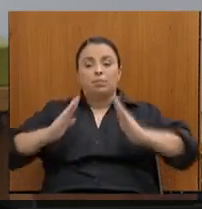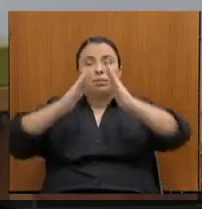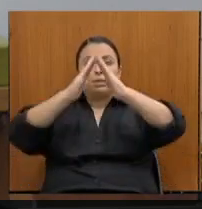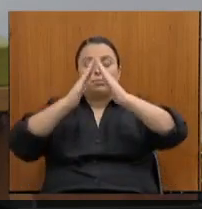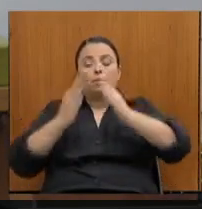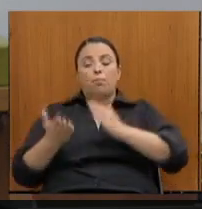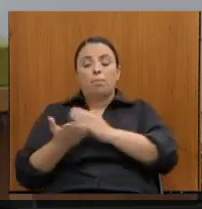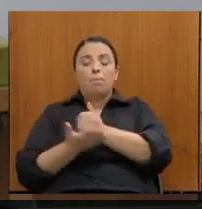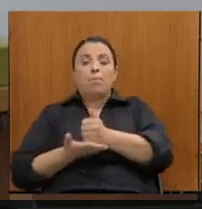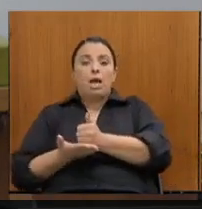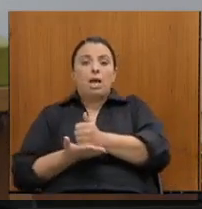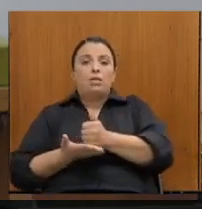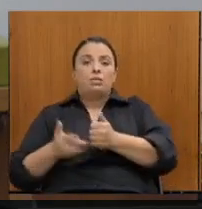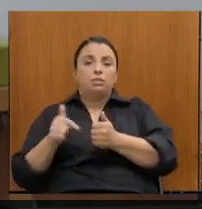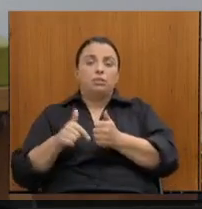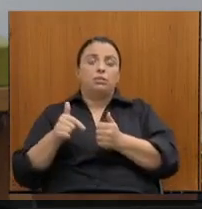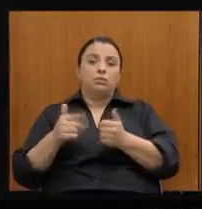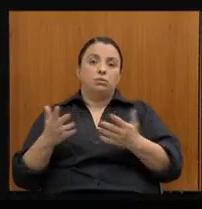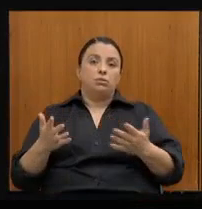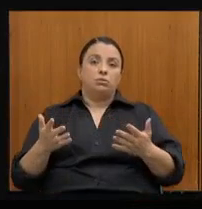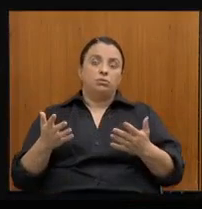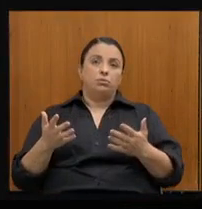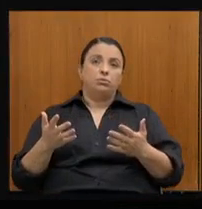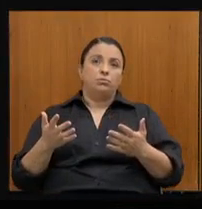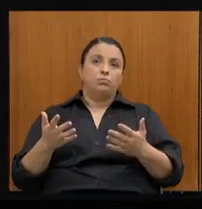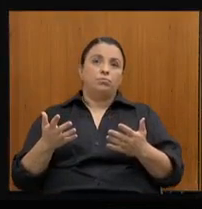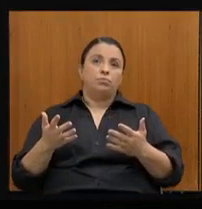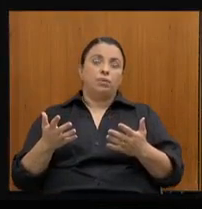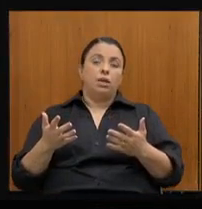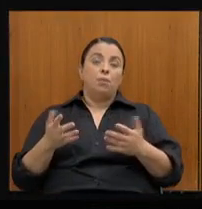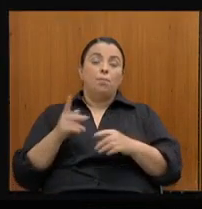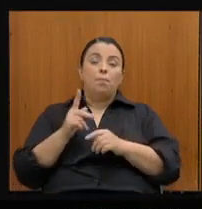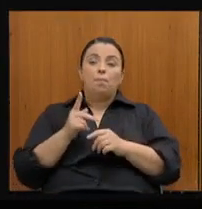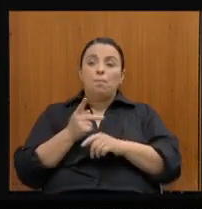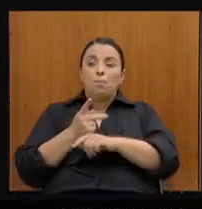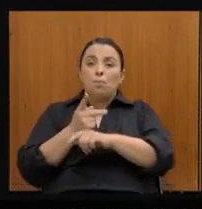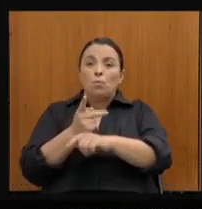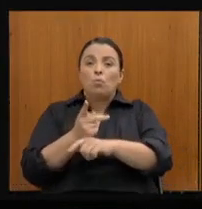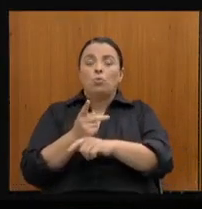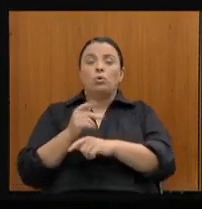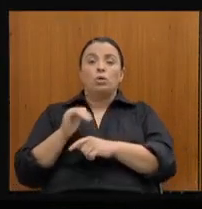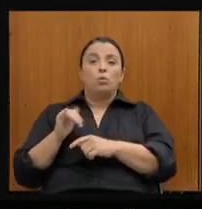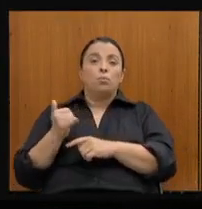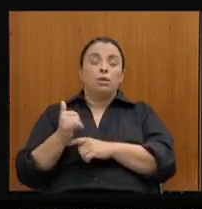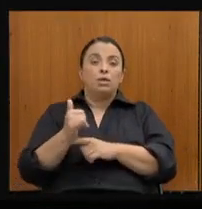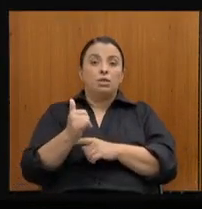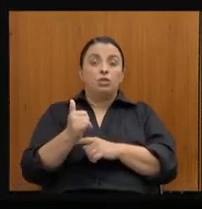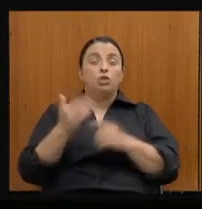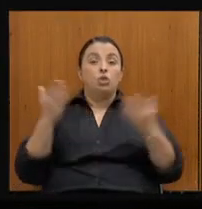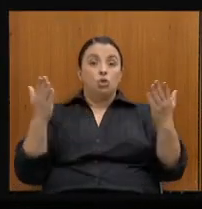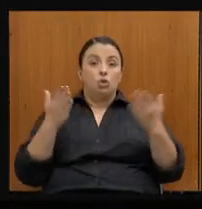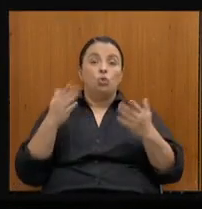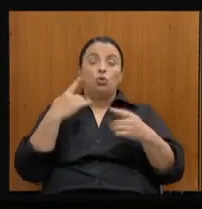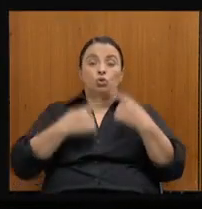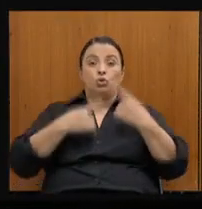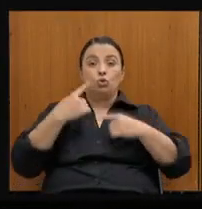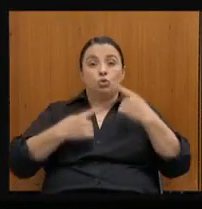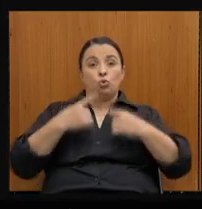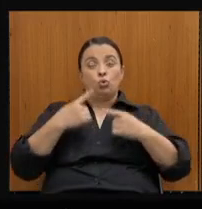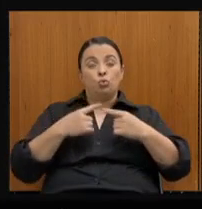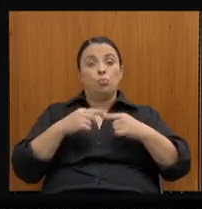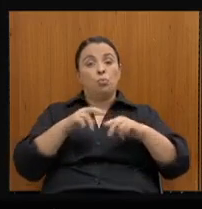base básica de procurar por uma energia que hoje se discute pela crise hídrica se vai